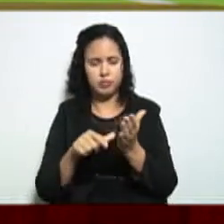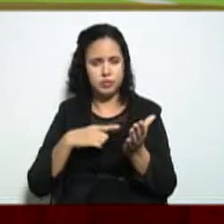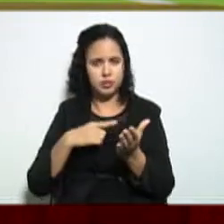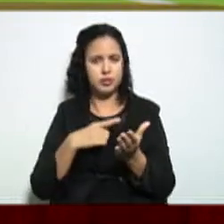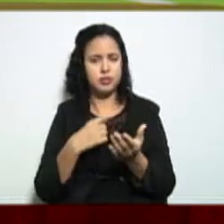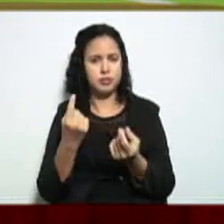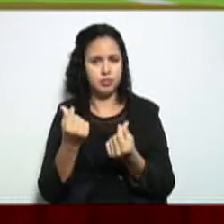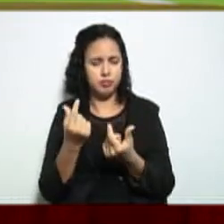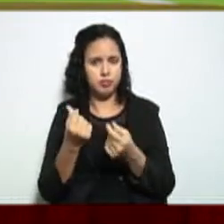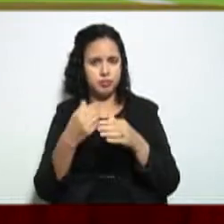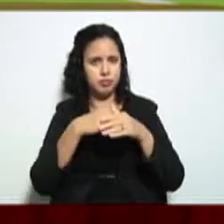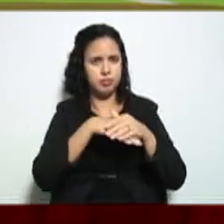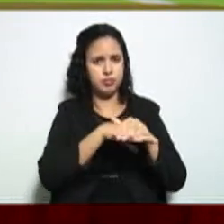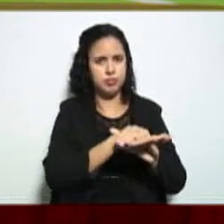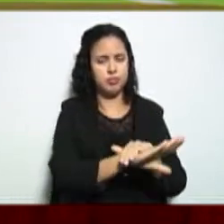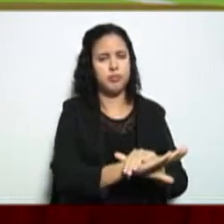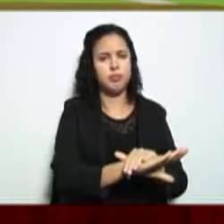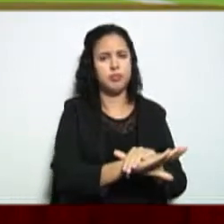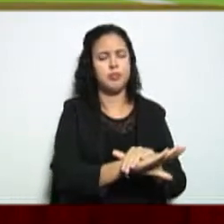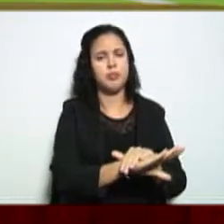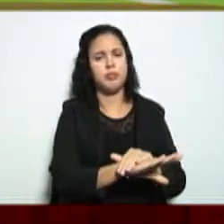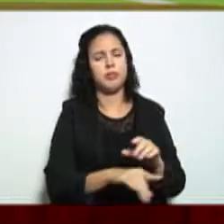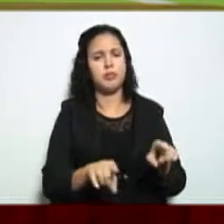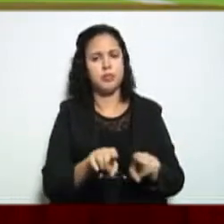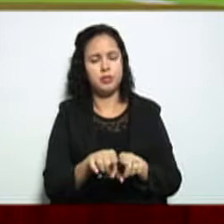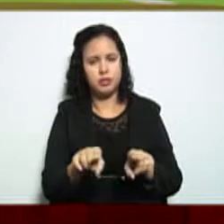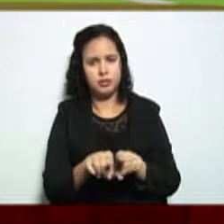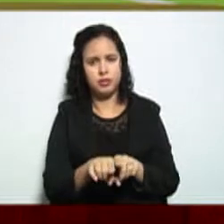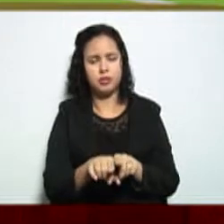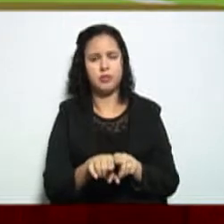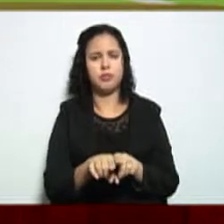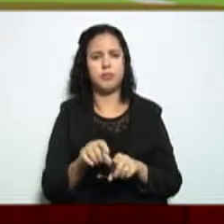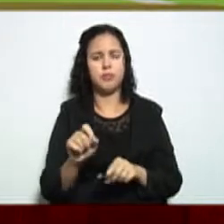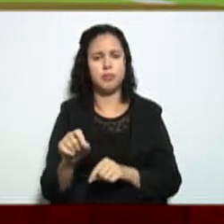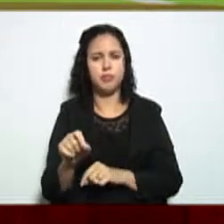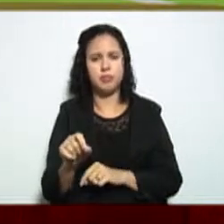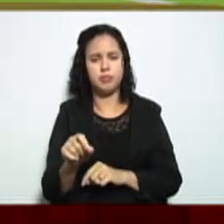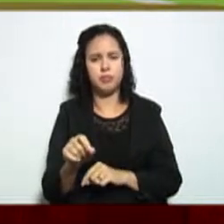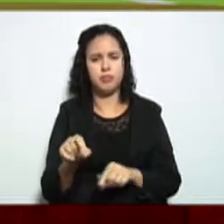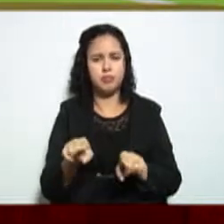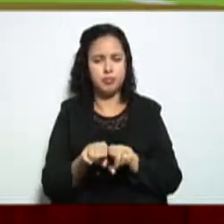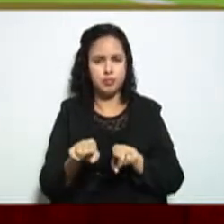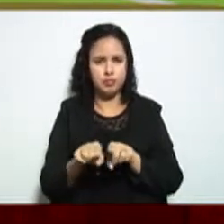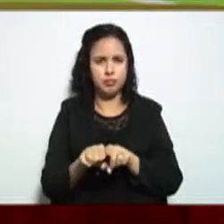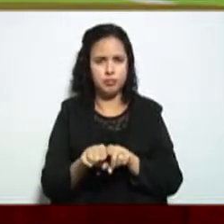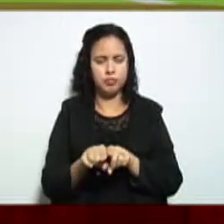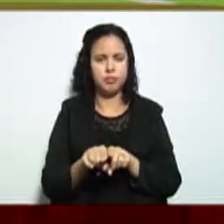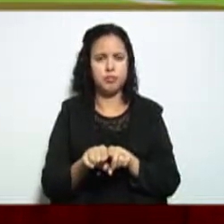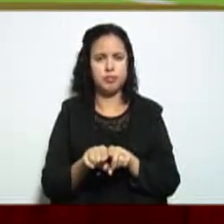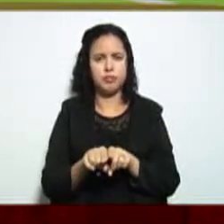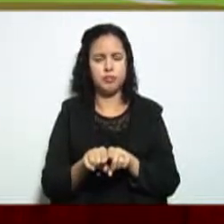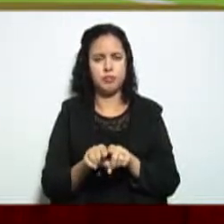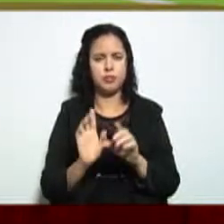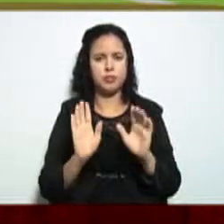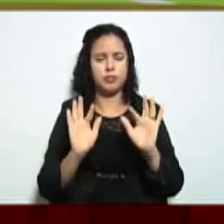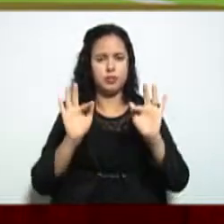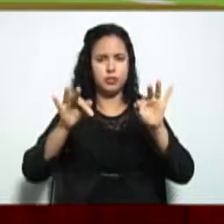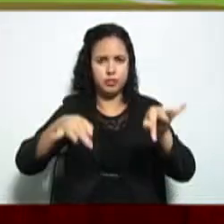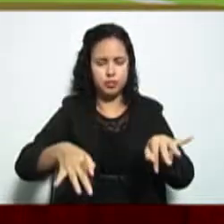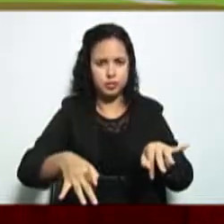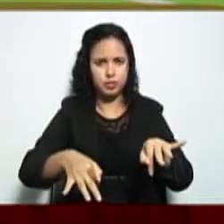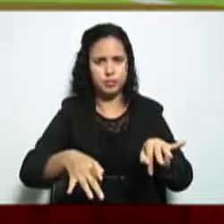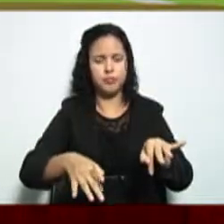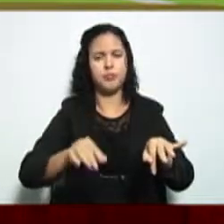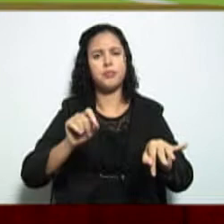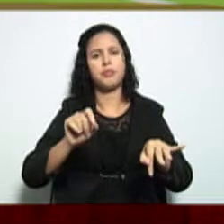de crédito, ele, além de ter o ganho do investimento, ele também tem o ganho no final do período, quando